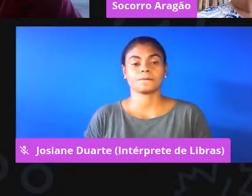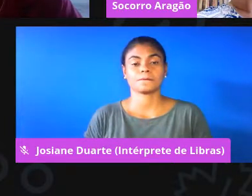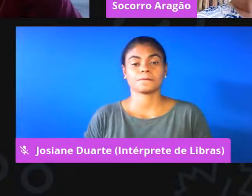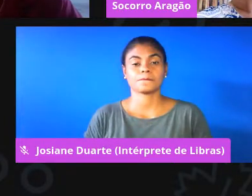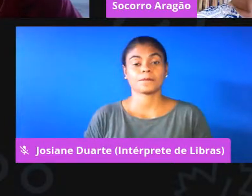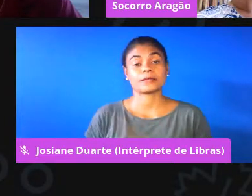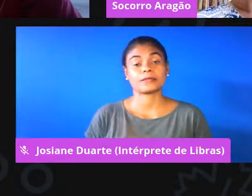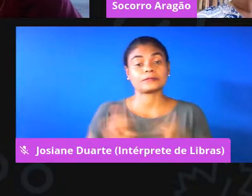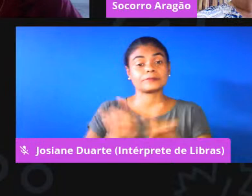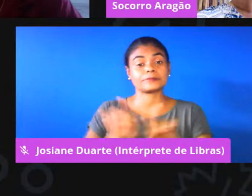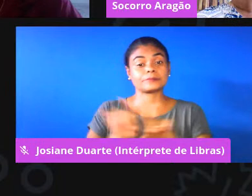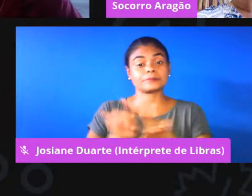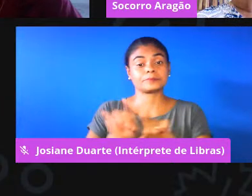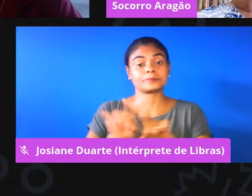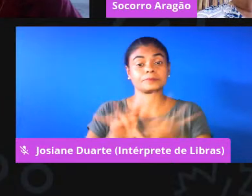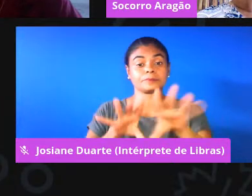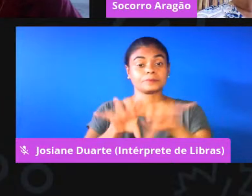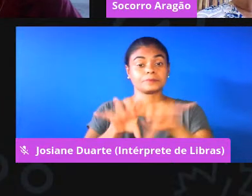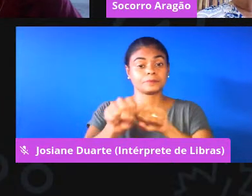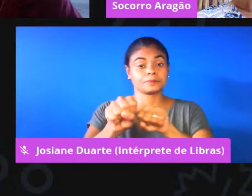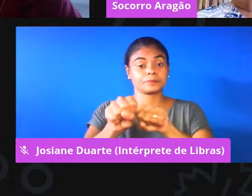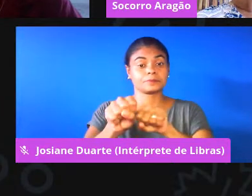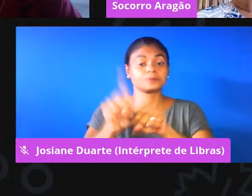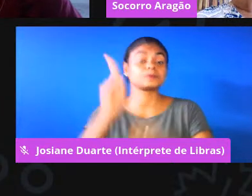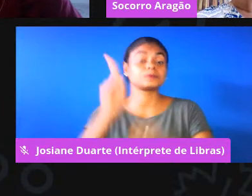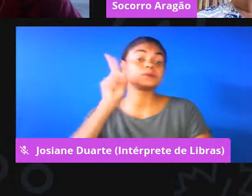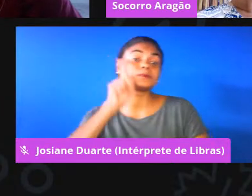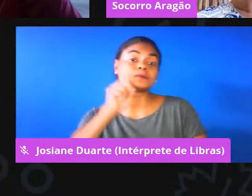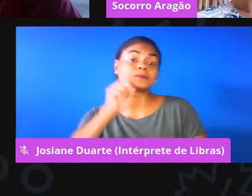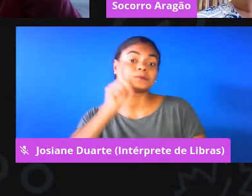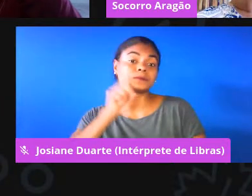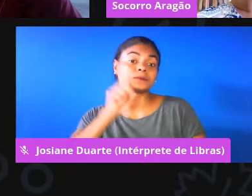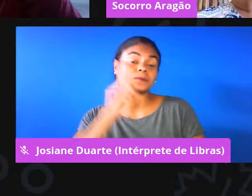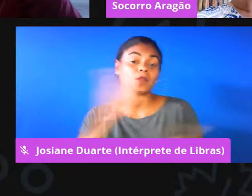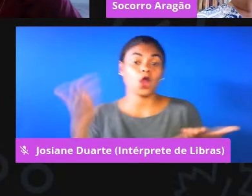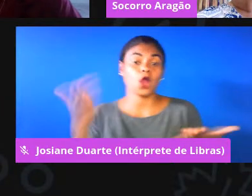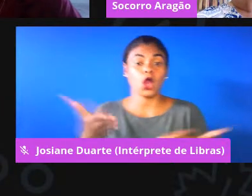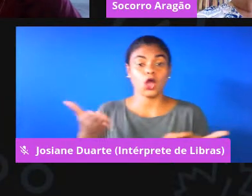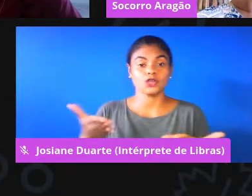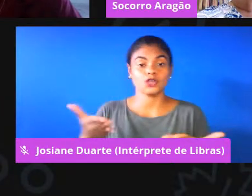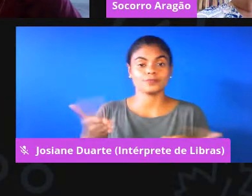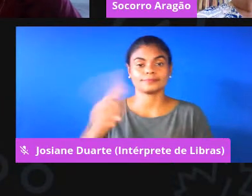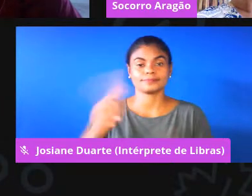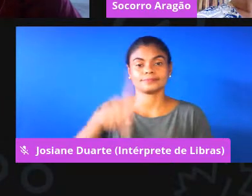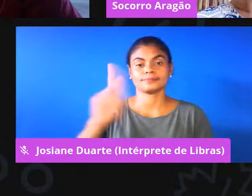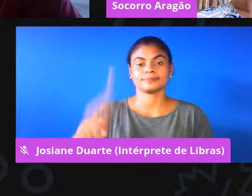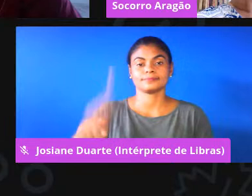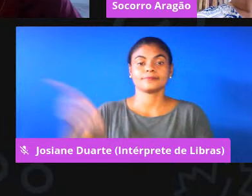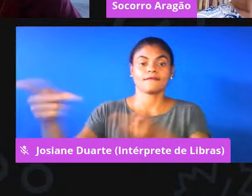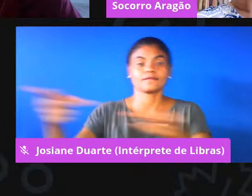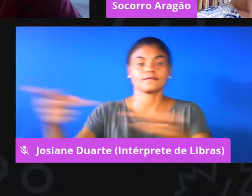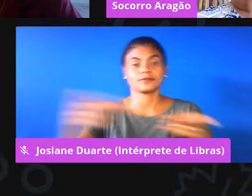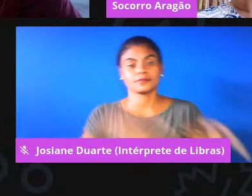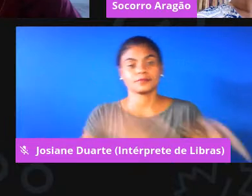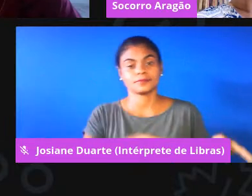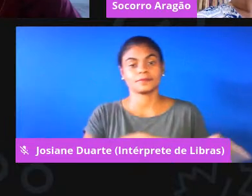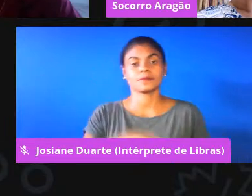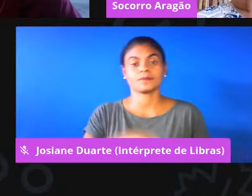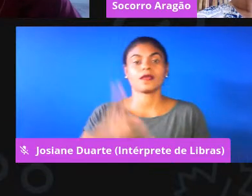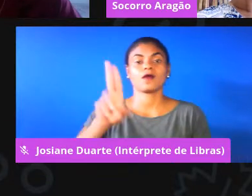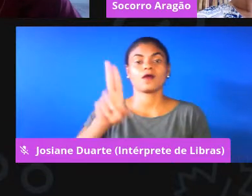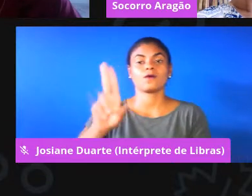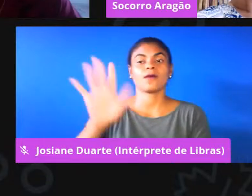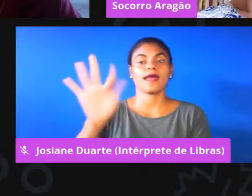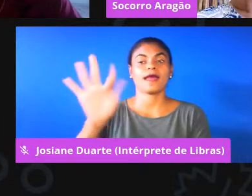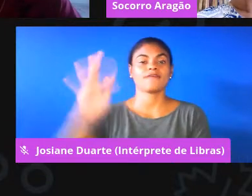Unidos, e atualmente ela é professora visitante titular da UFC Federal do Ceará,